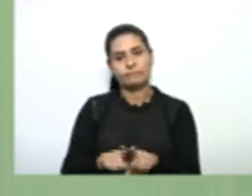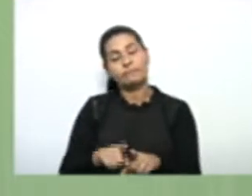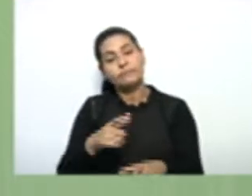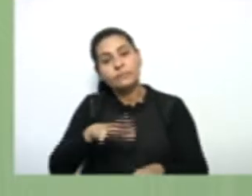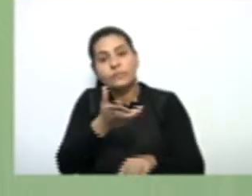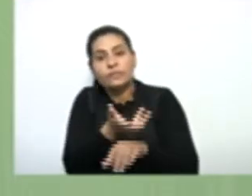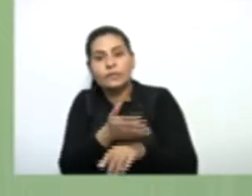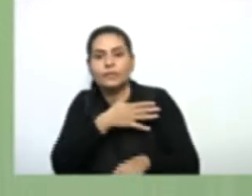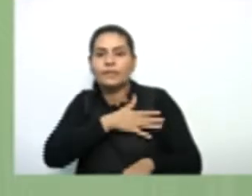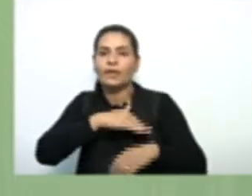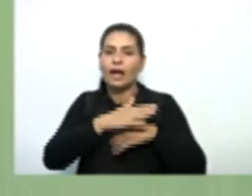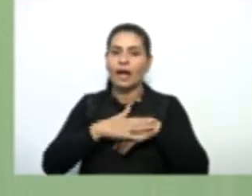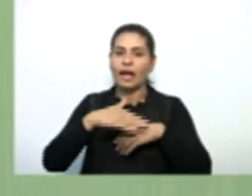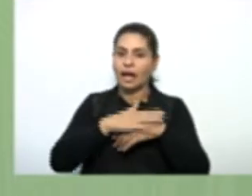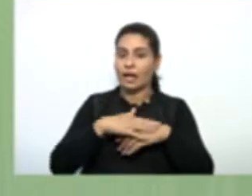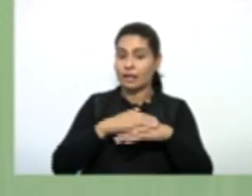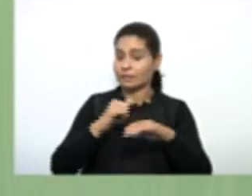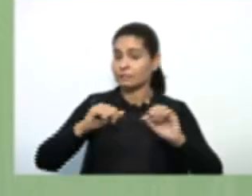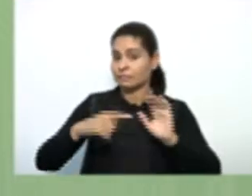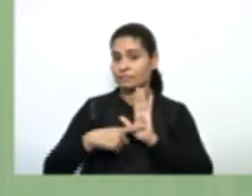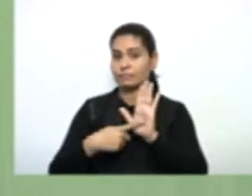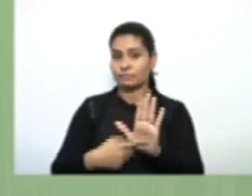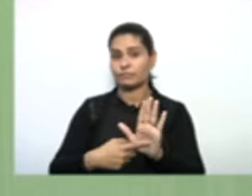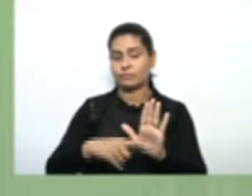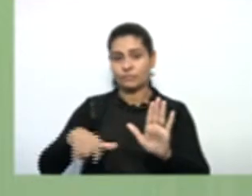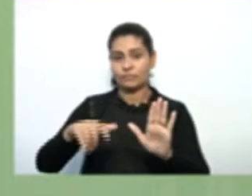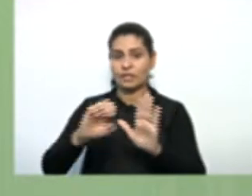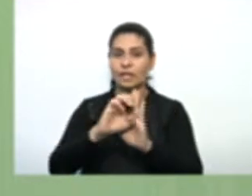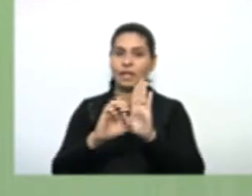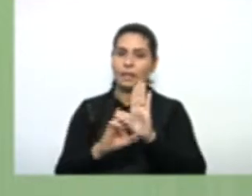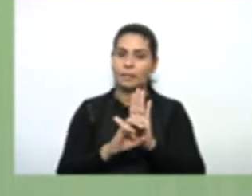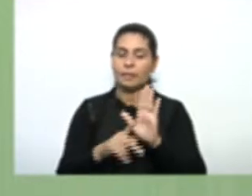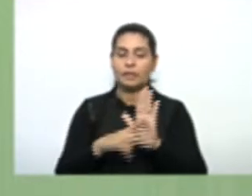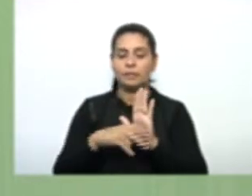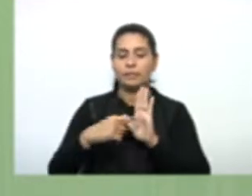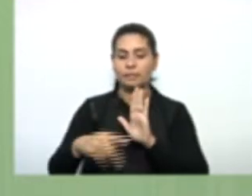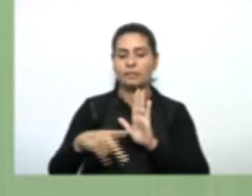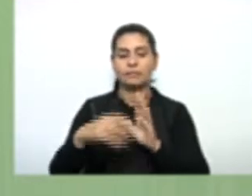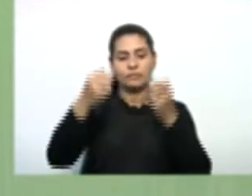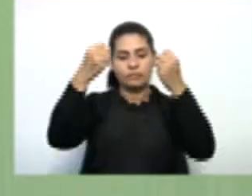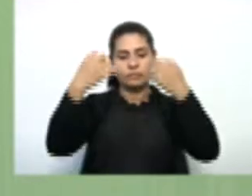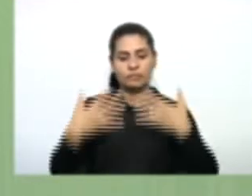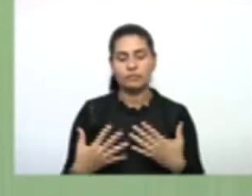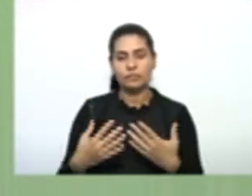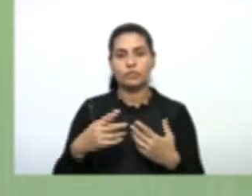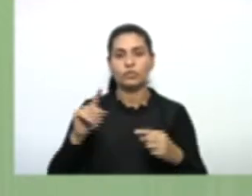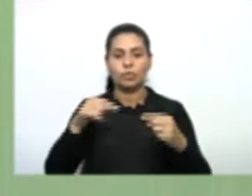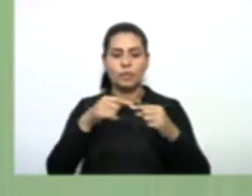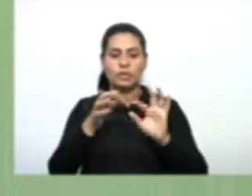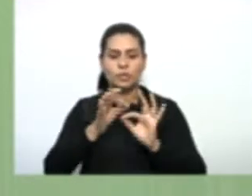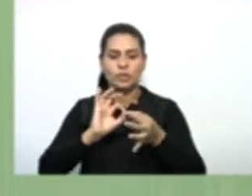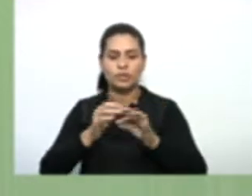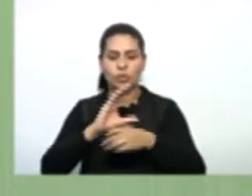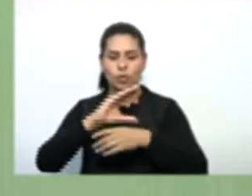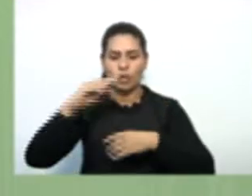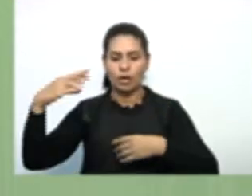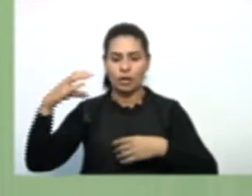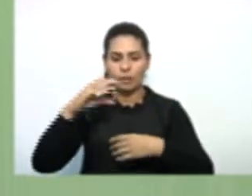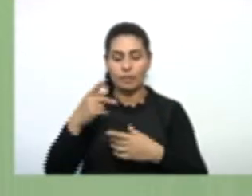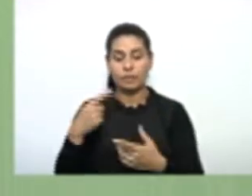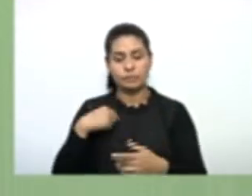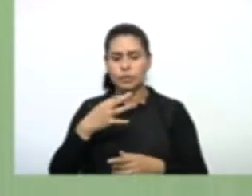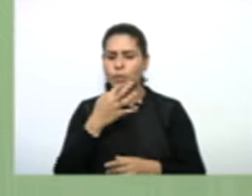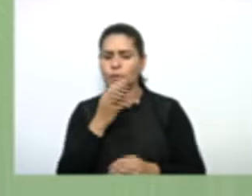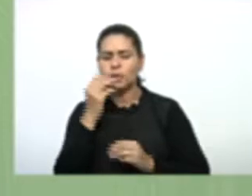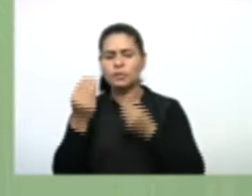disciplina que a gente tem muito carinho, ela vai trabalhar essa ementa que traz a noção de operações cooperativas. A gente vai